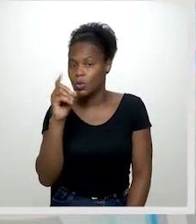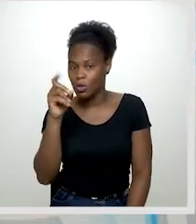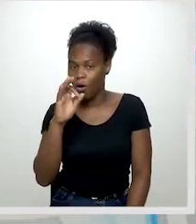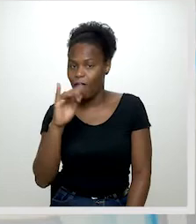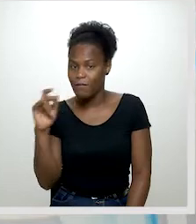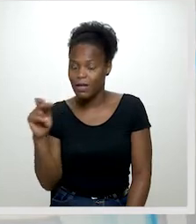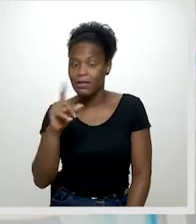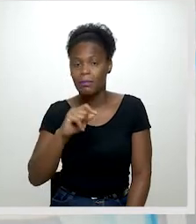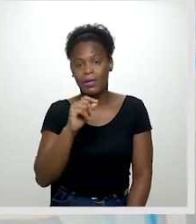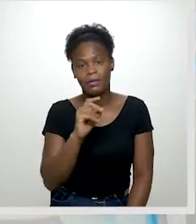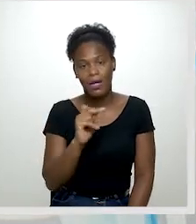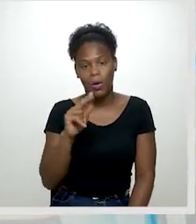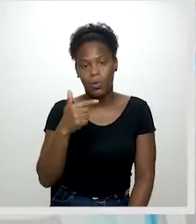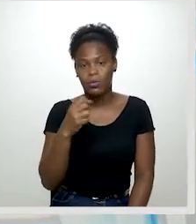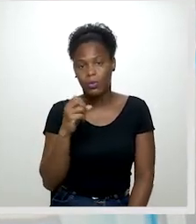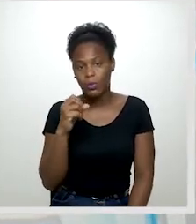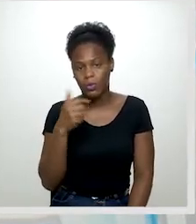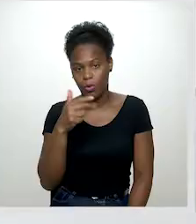aula propriamente dita.